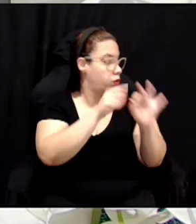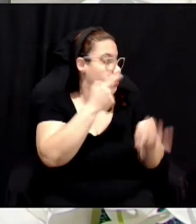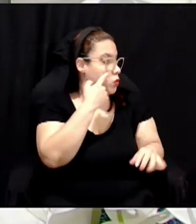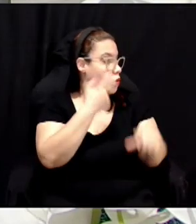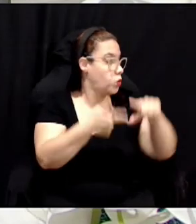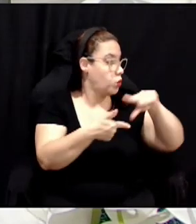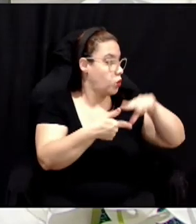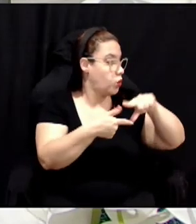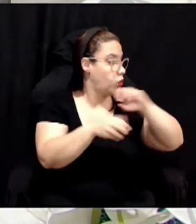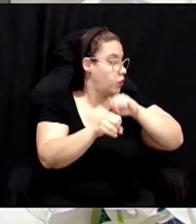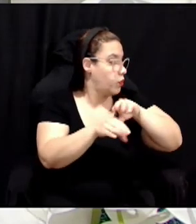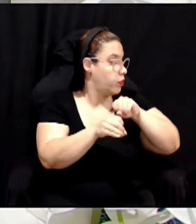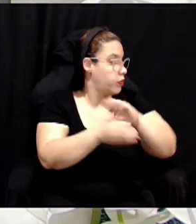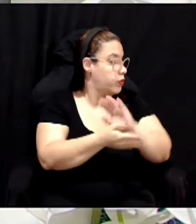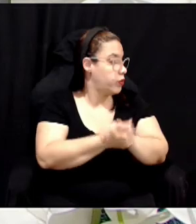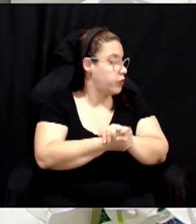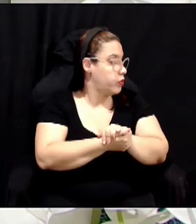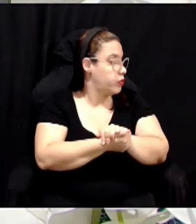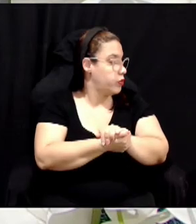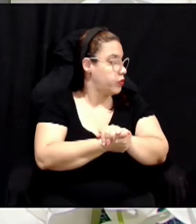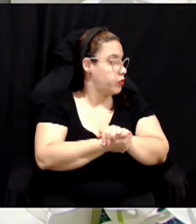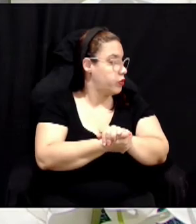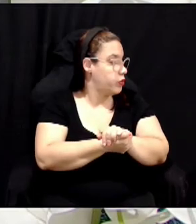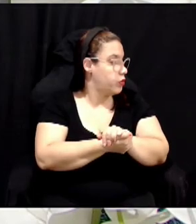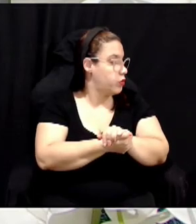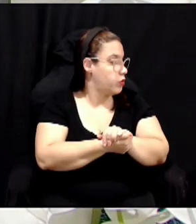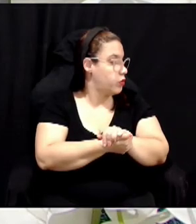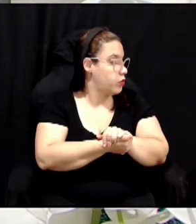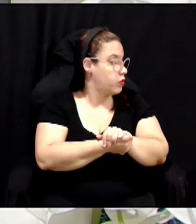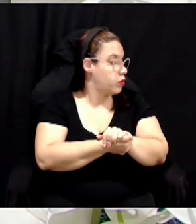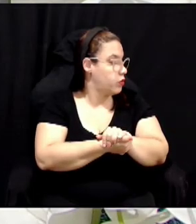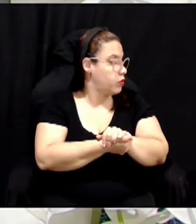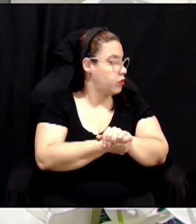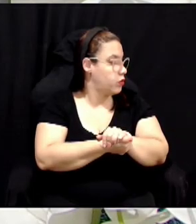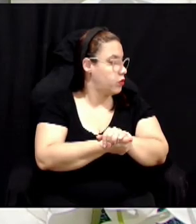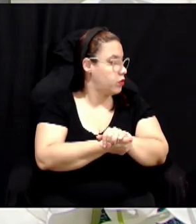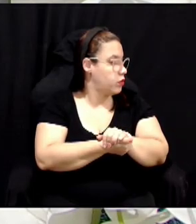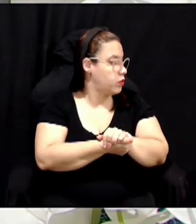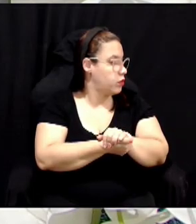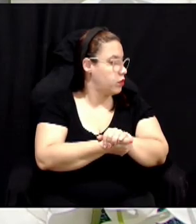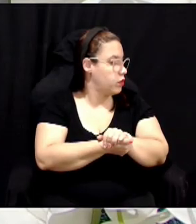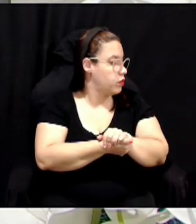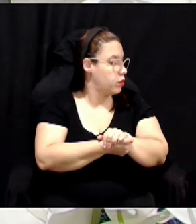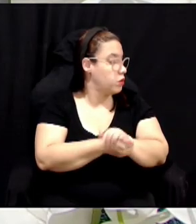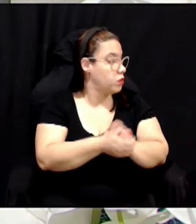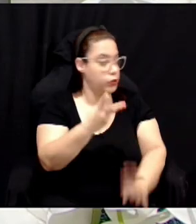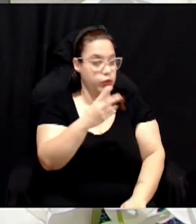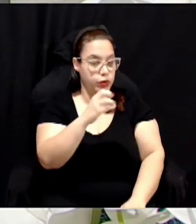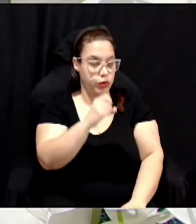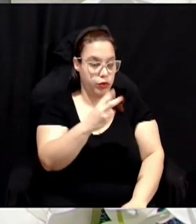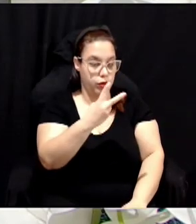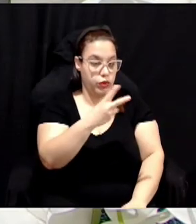quadro, de olho na educação, para 2028,